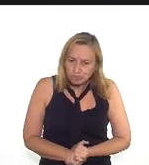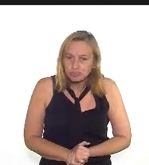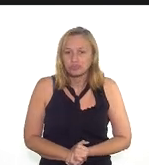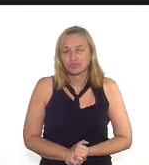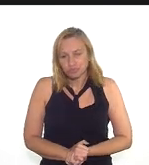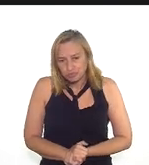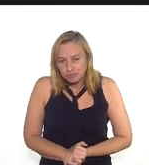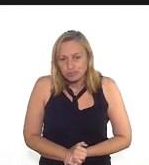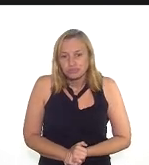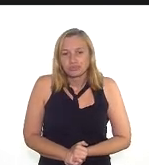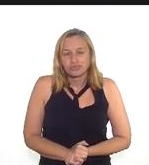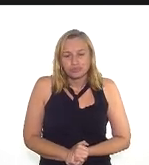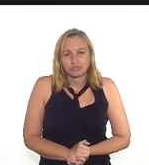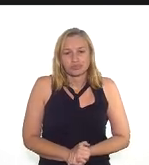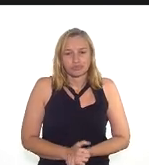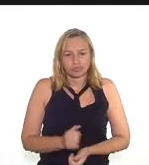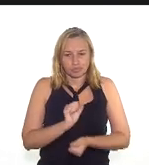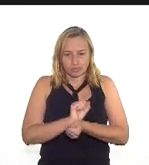Só um